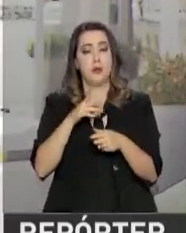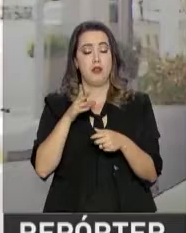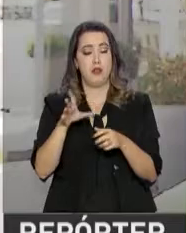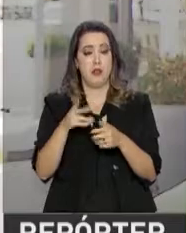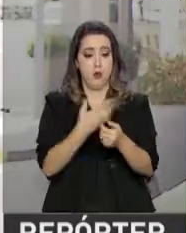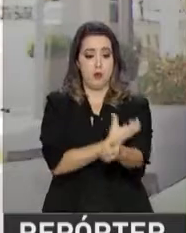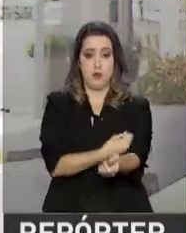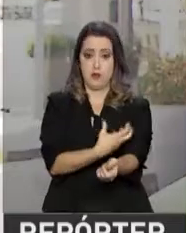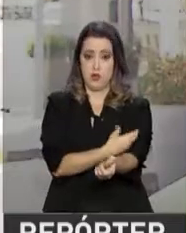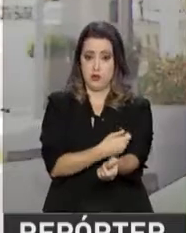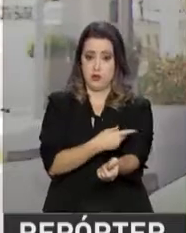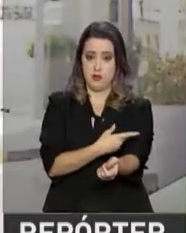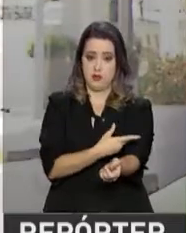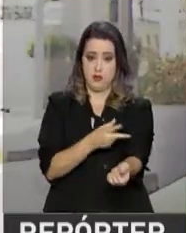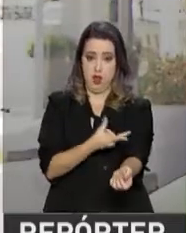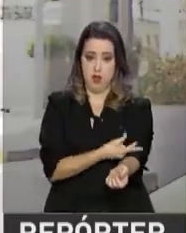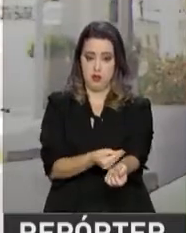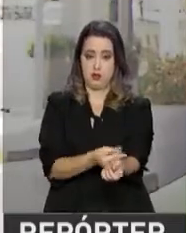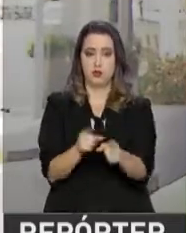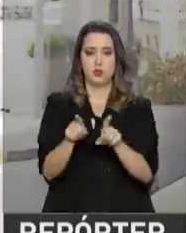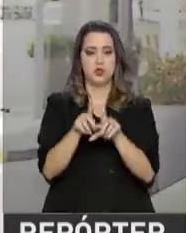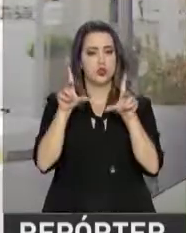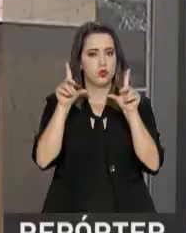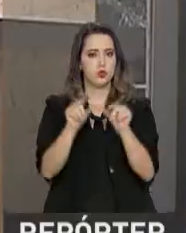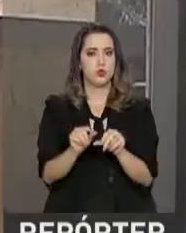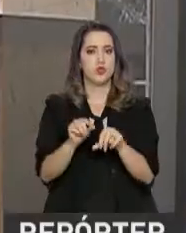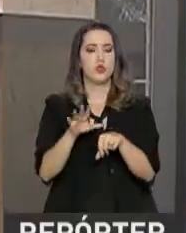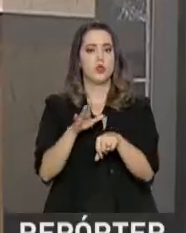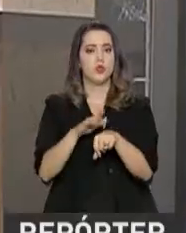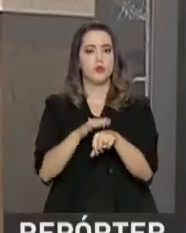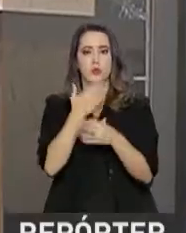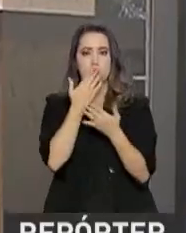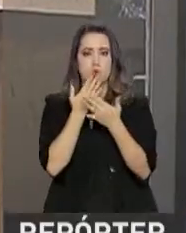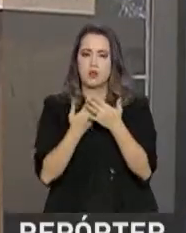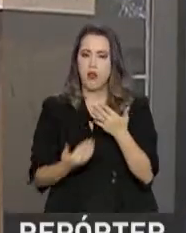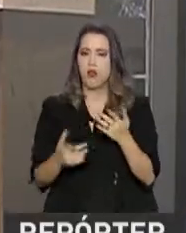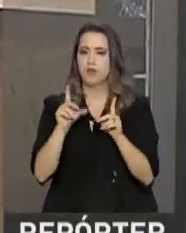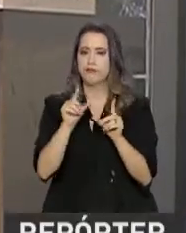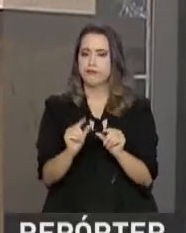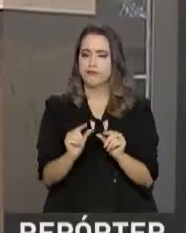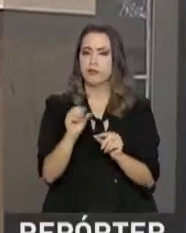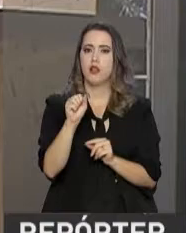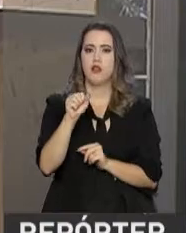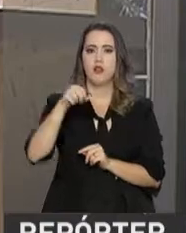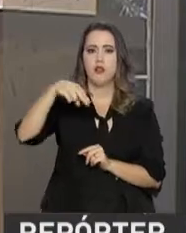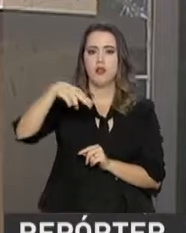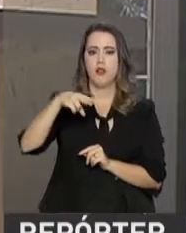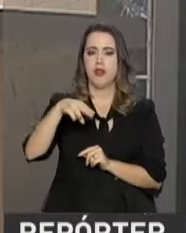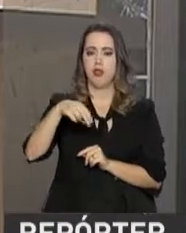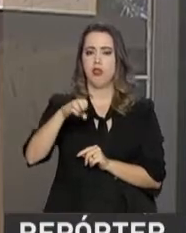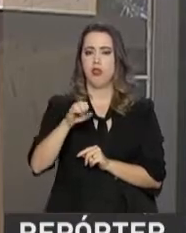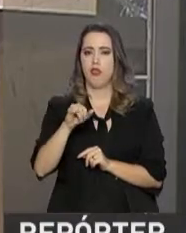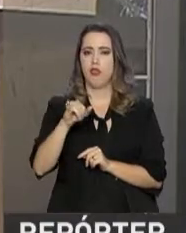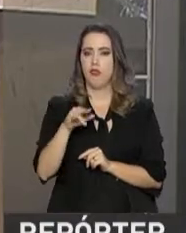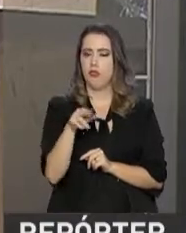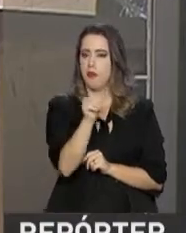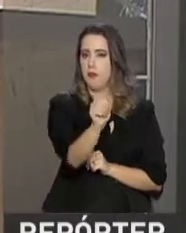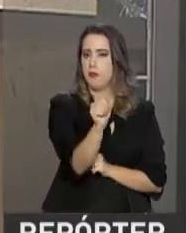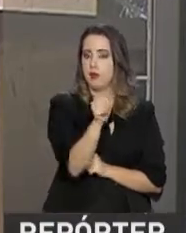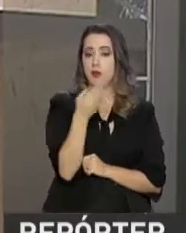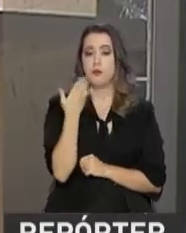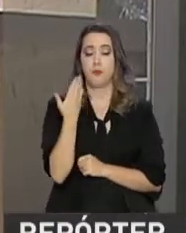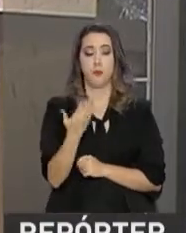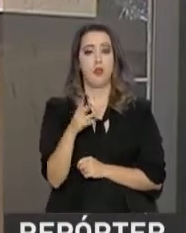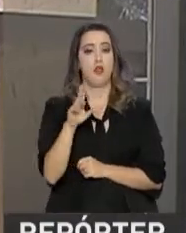que havia uma baixa no meus elementos sanguíneos marcos foi diagnosticado com hemoglobinúria paroxística noturna